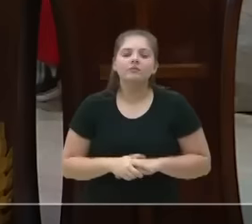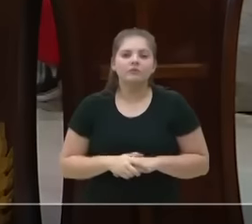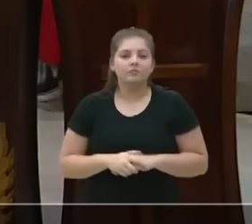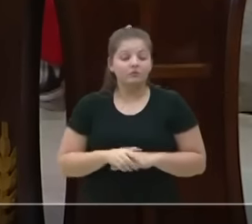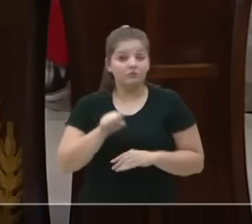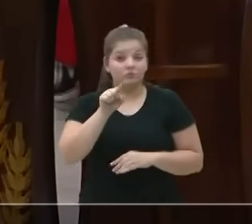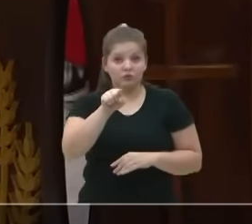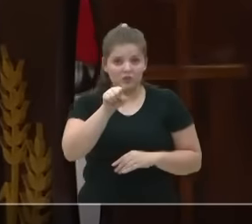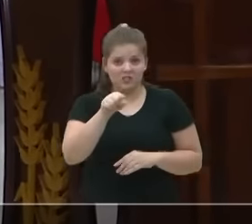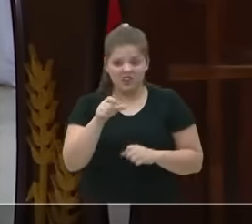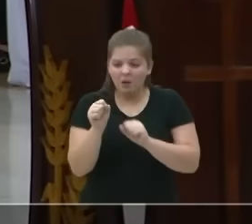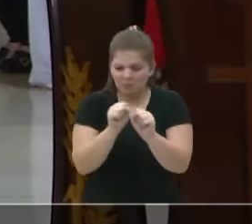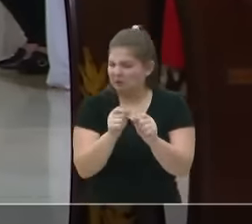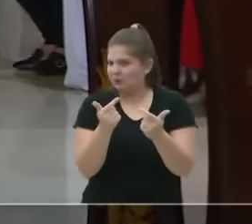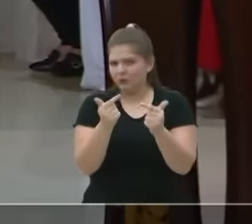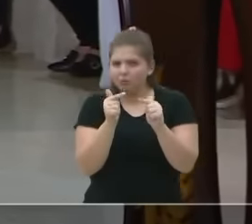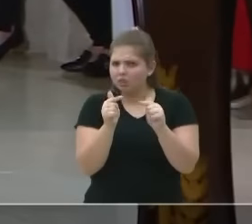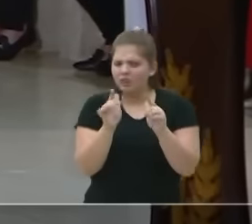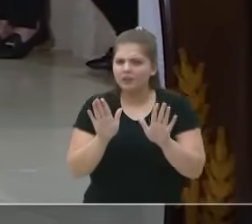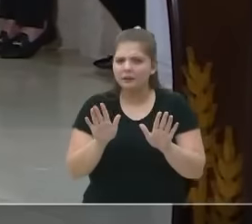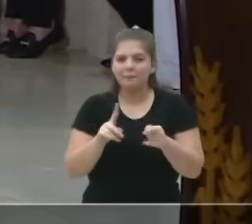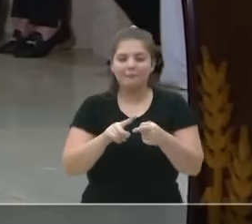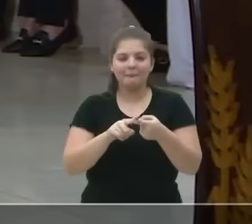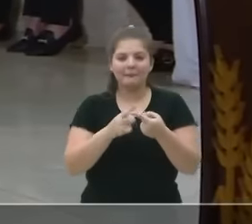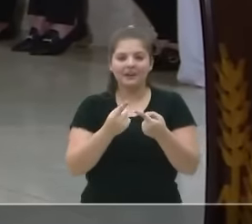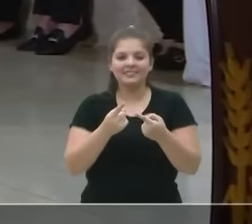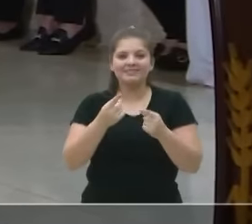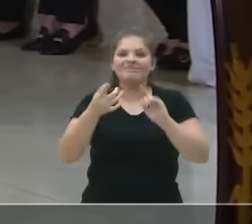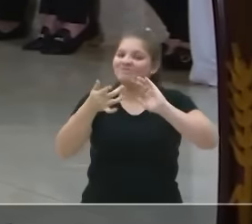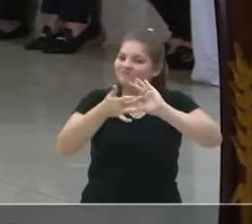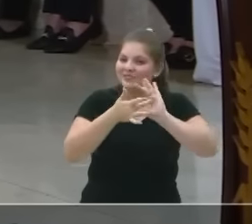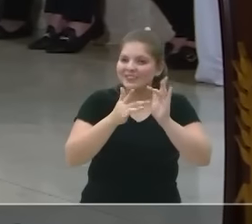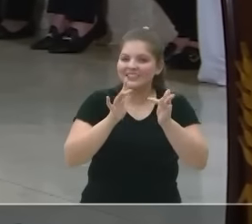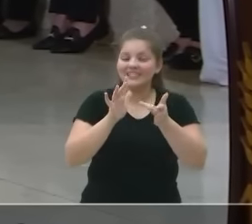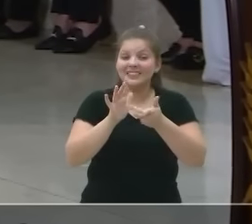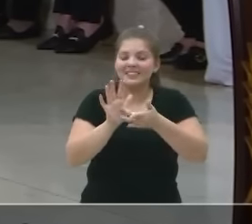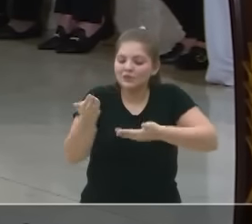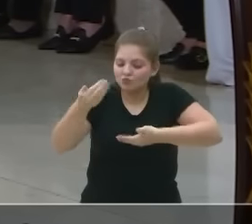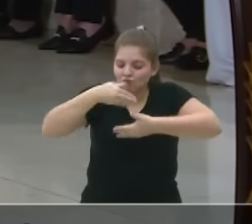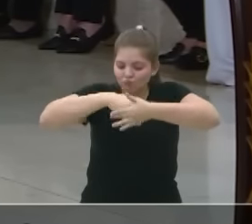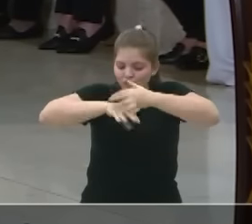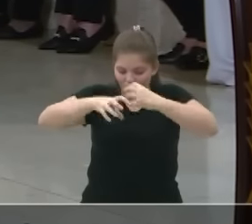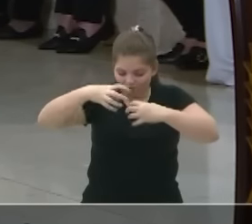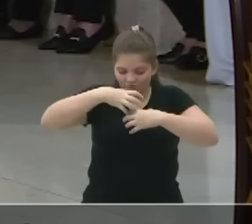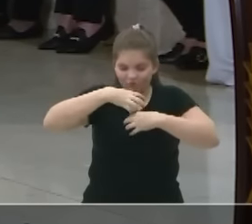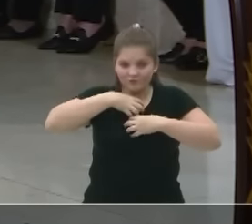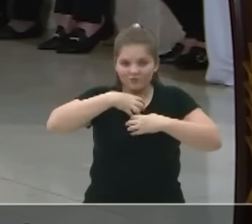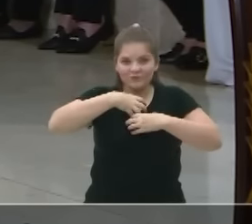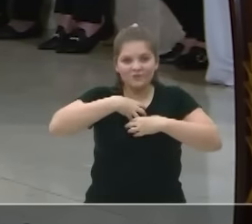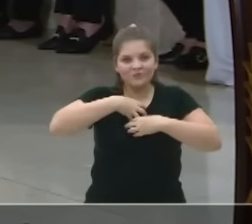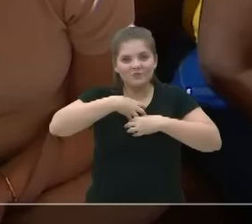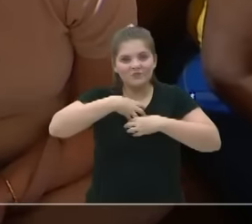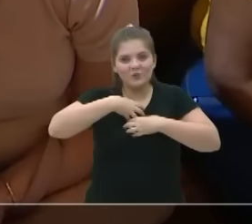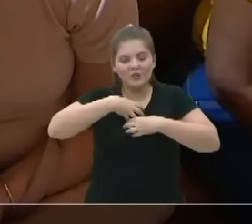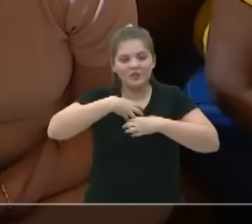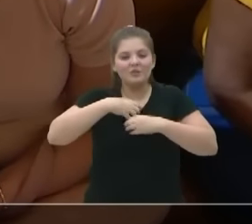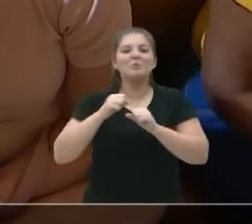Você não tem esse poder, mas o Cristo que age pelas tuas